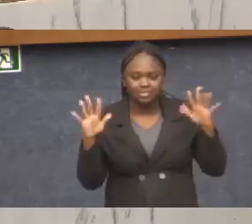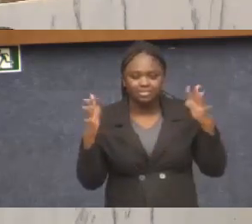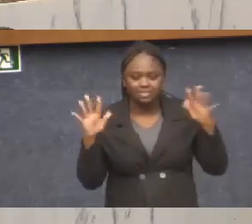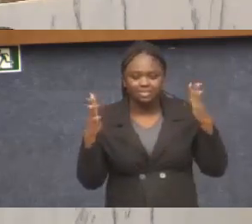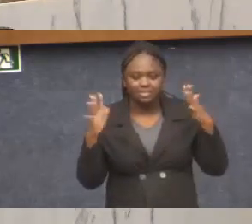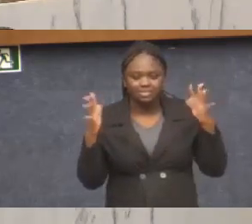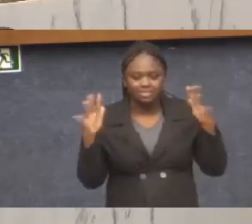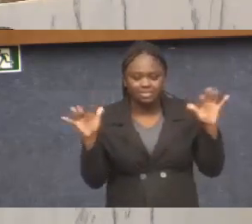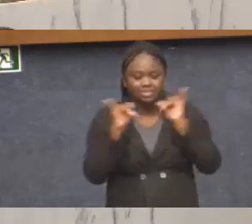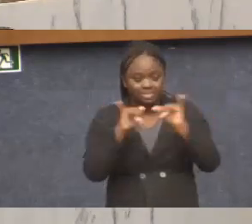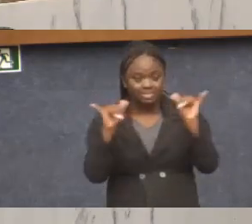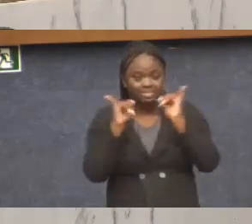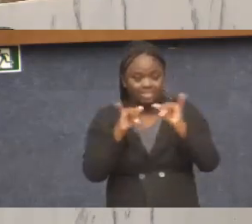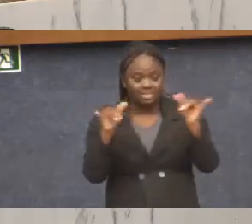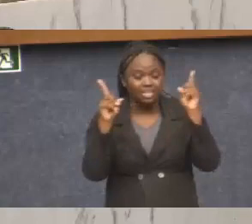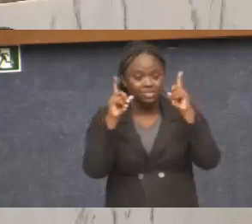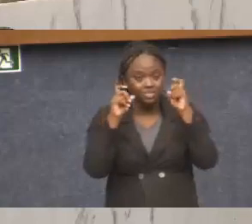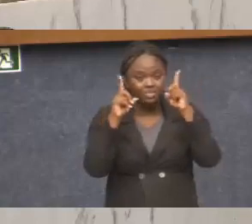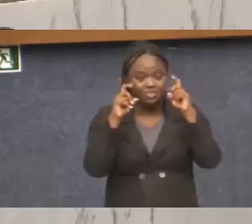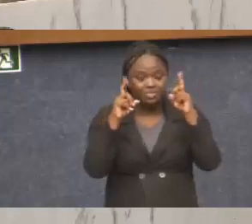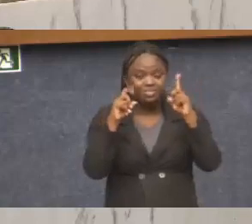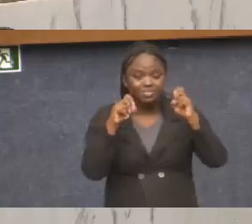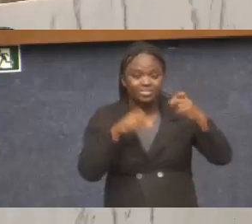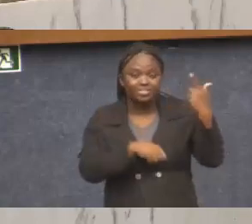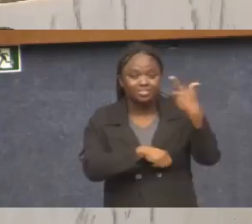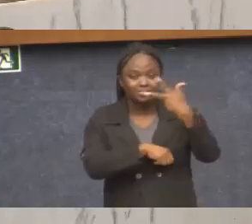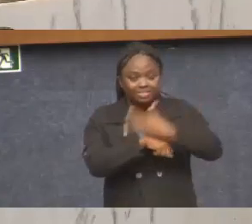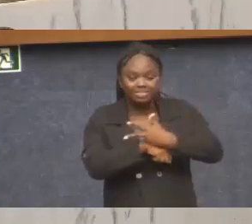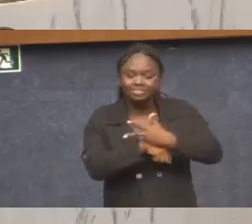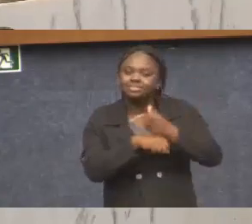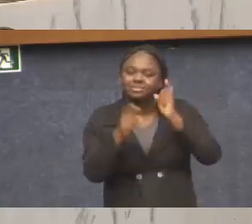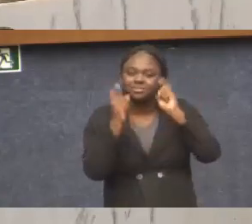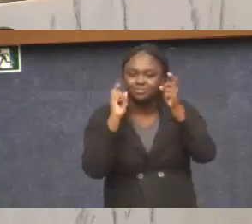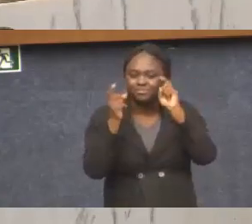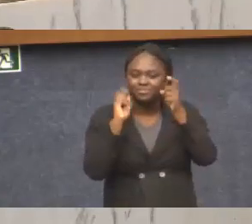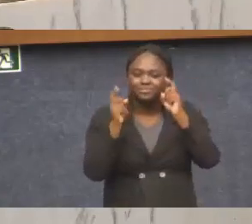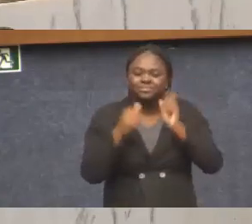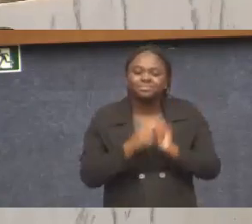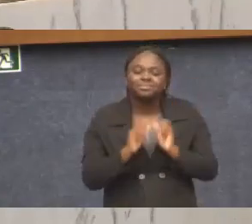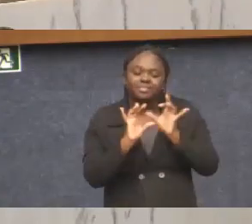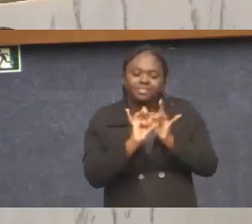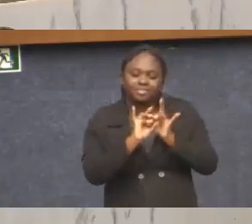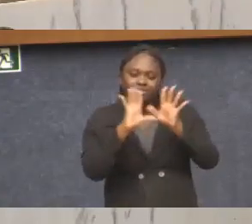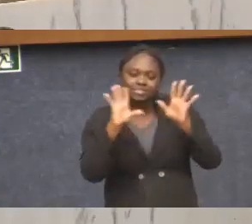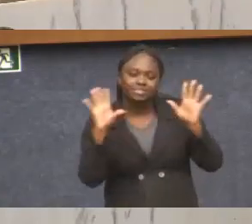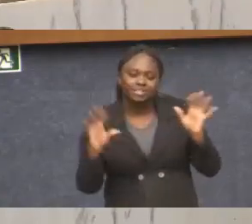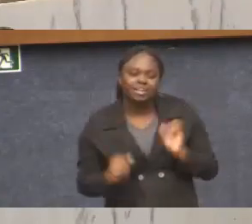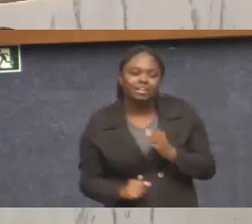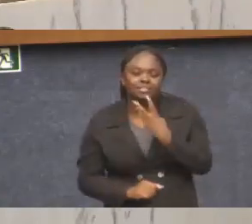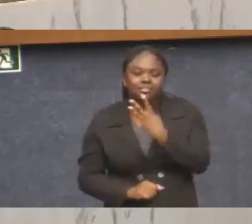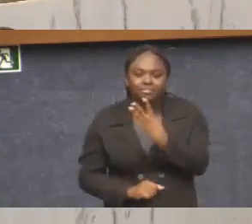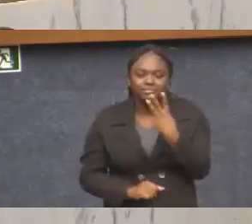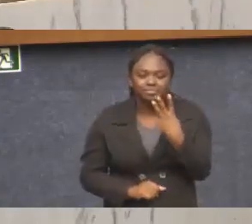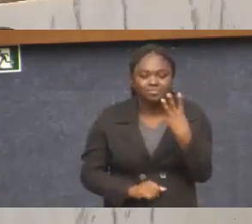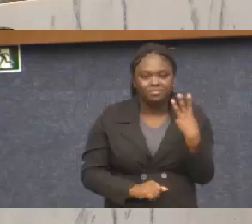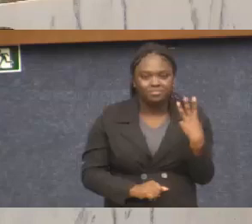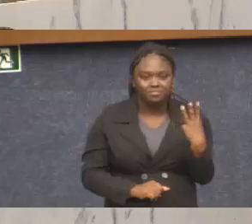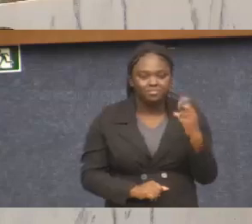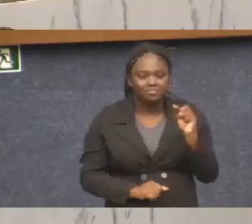Informamos que as fotos e a gravação desta reunião estarão disponíveis no portal da Câmara